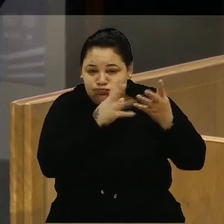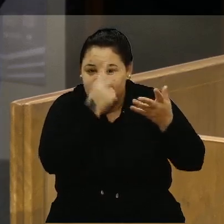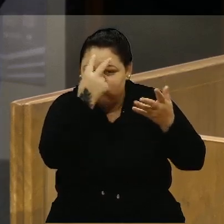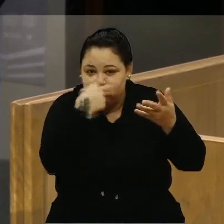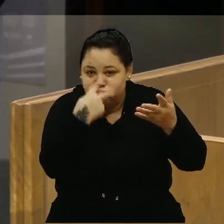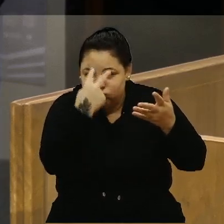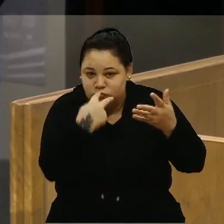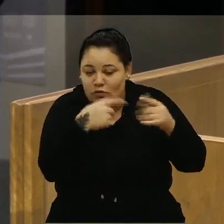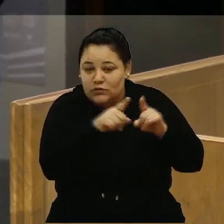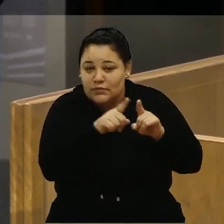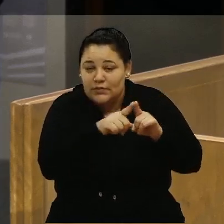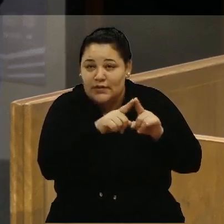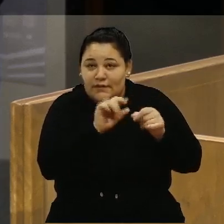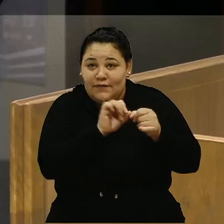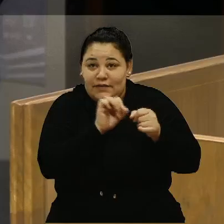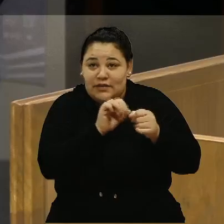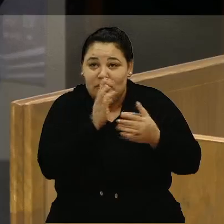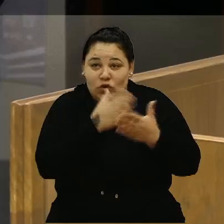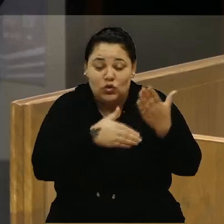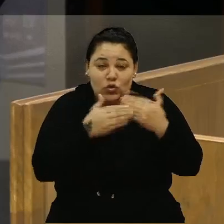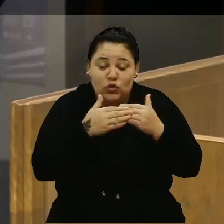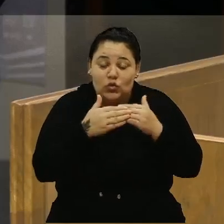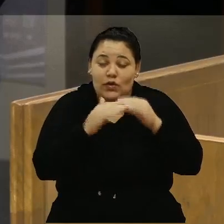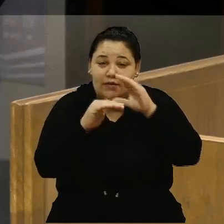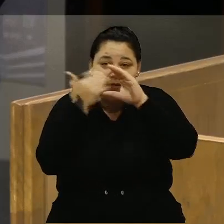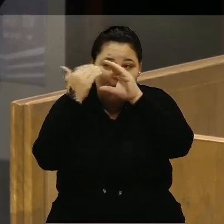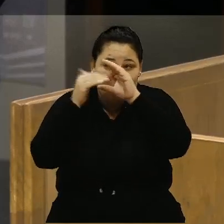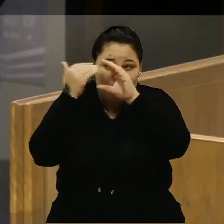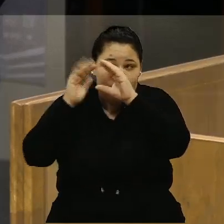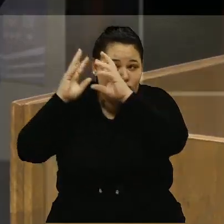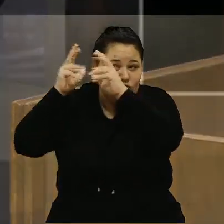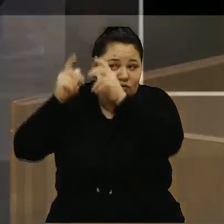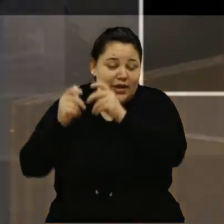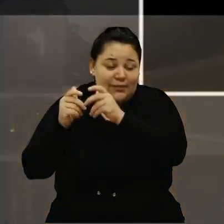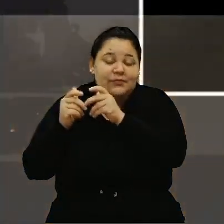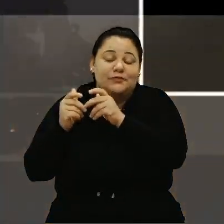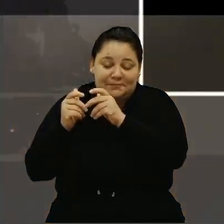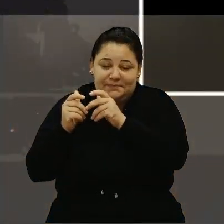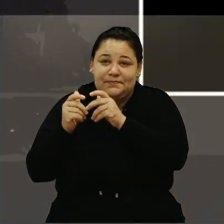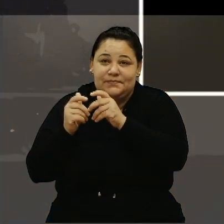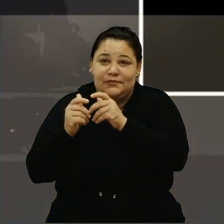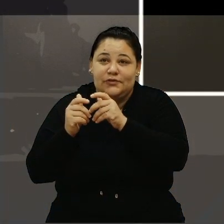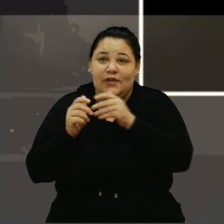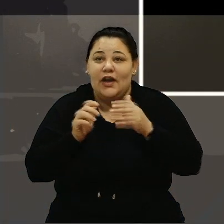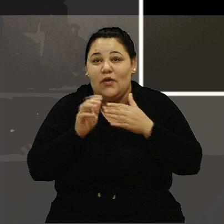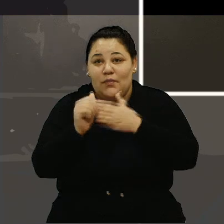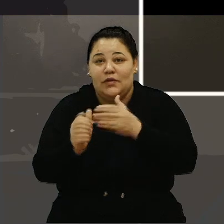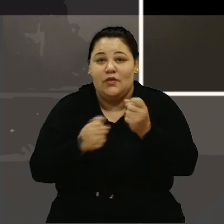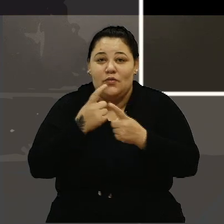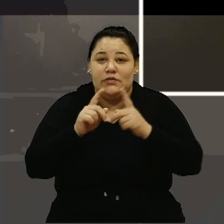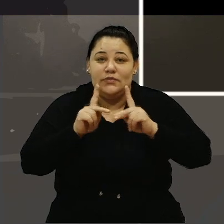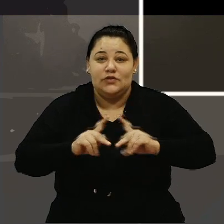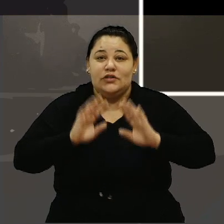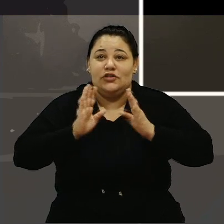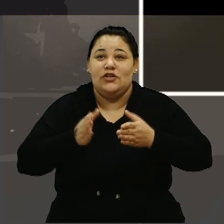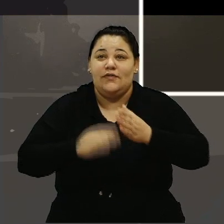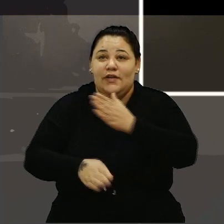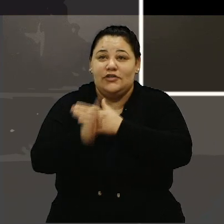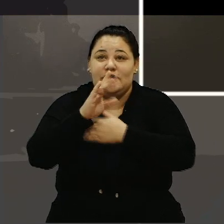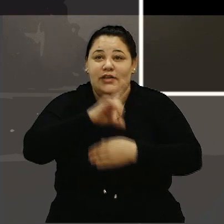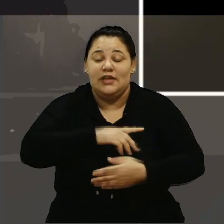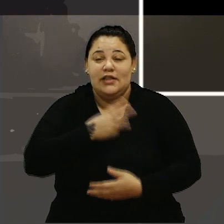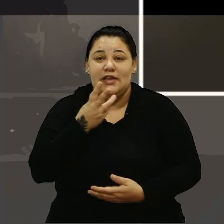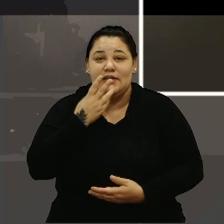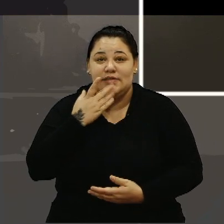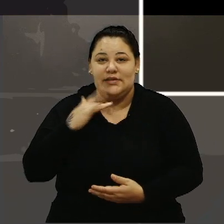que as células-tronco se destinem à área cerebral do rapaz. A gente vem acompanhando algumas pessoas que já foram para lá. Tem 3 crianças